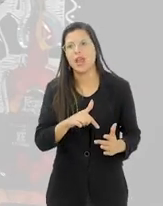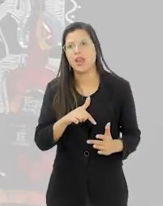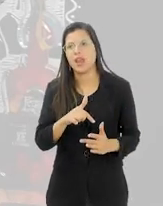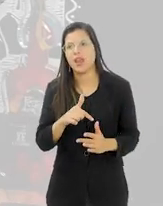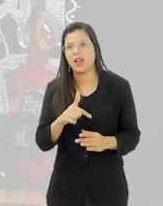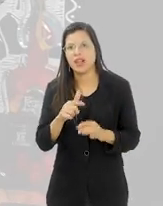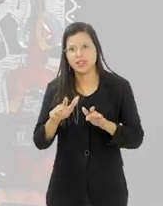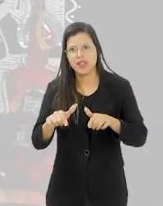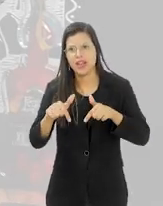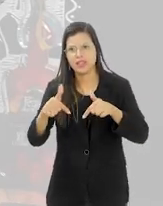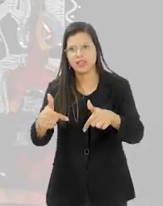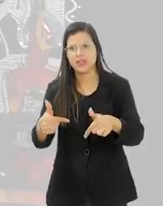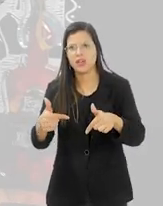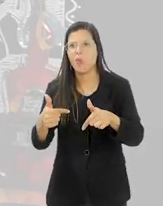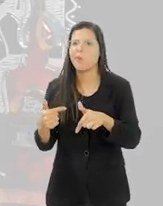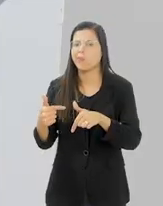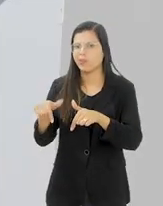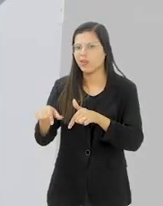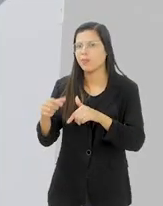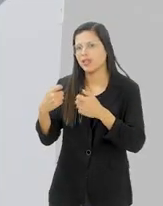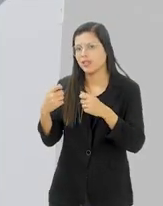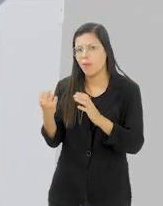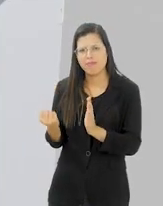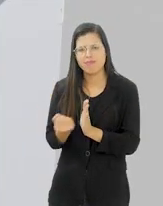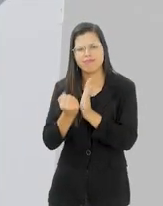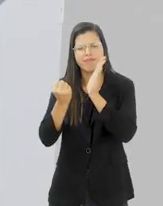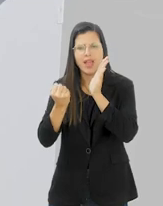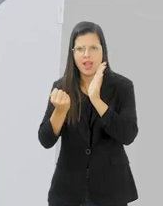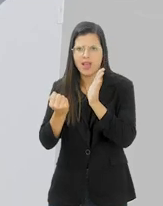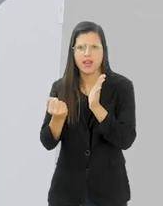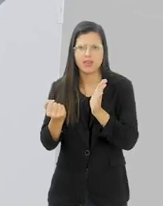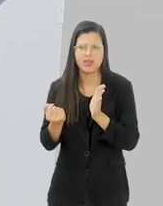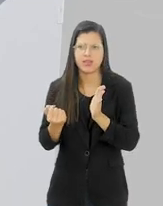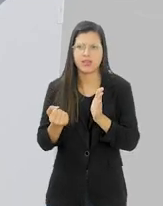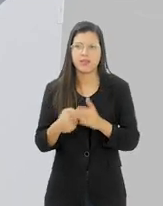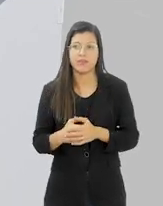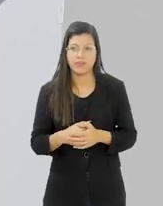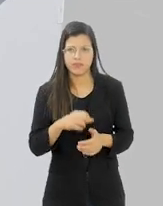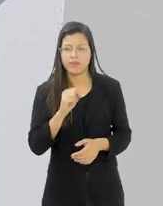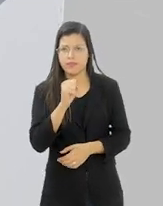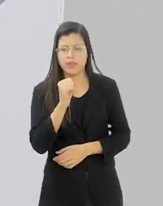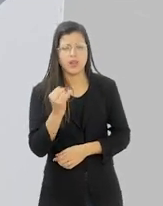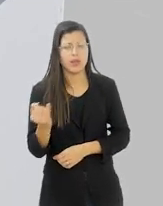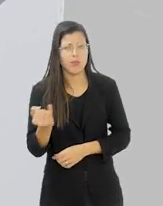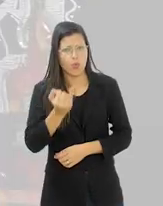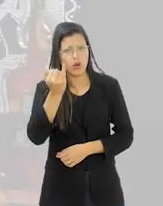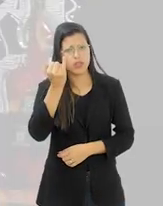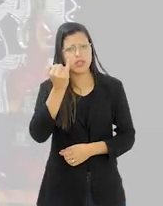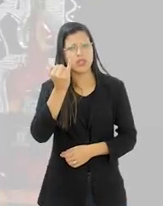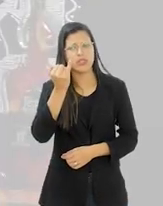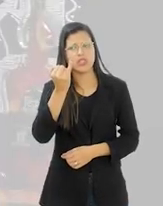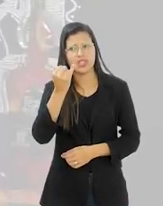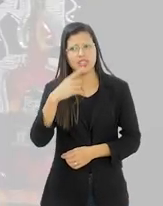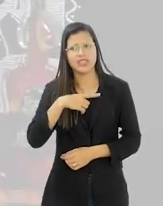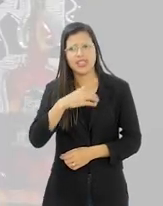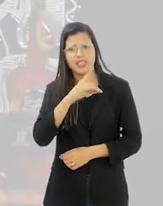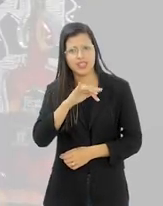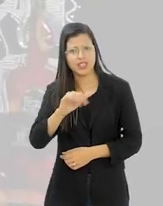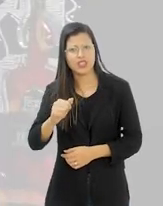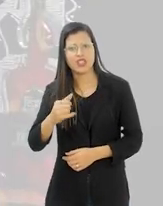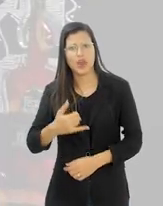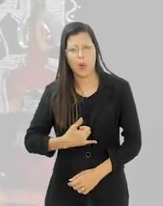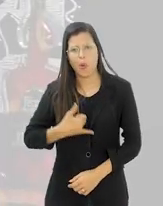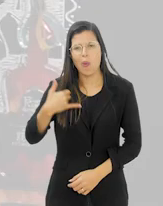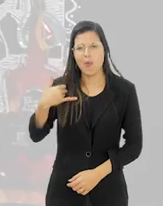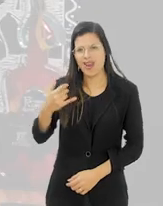essa iniciativa. Deixar, né, um legado, né? Alguma coisa que... Sim, pelo... claro. E é importante que a gente tenha esse dia, né? A gente